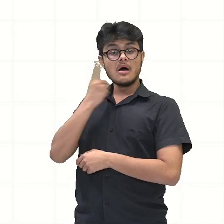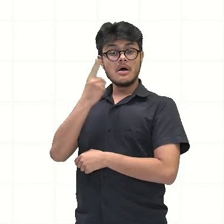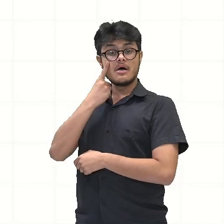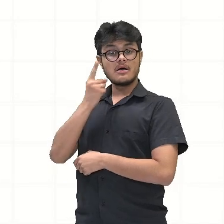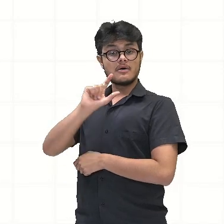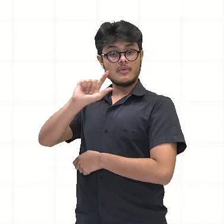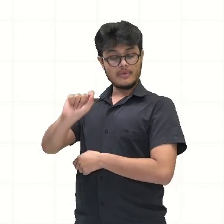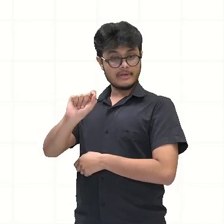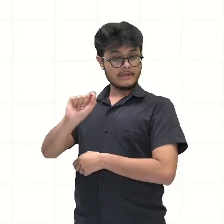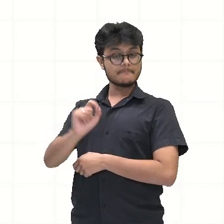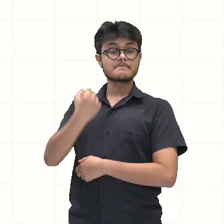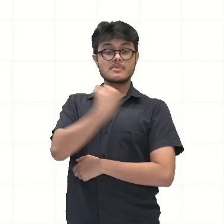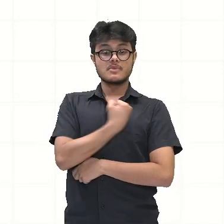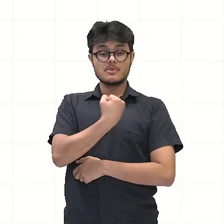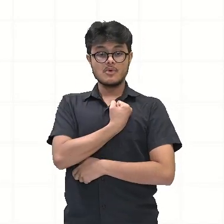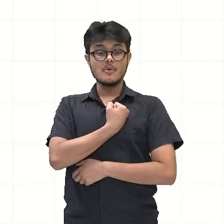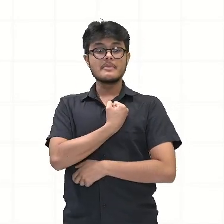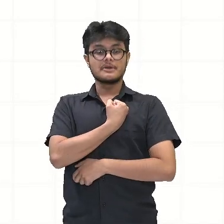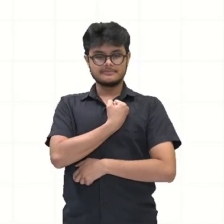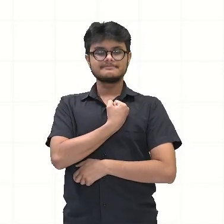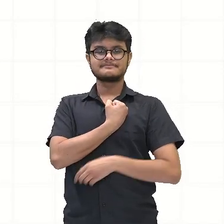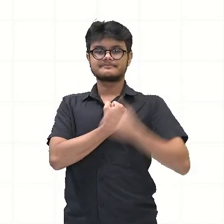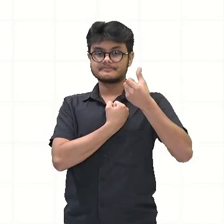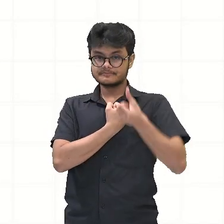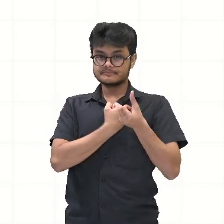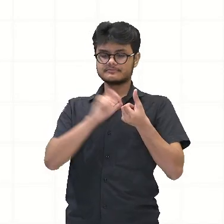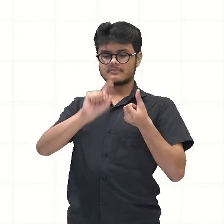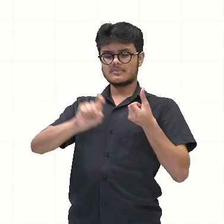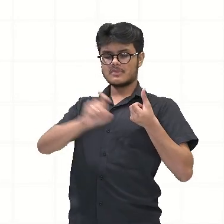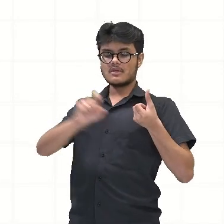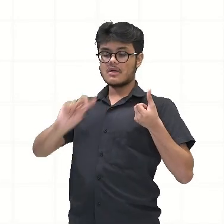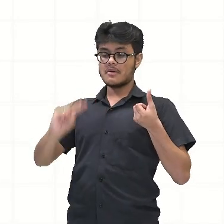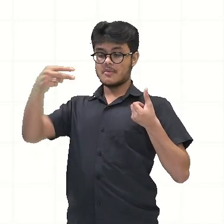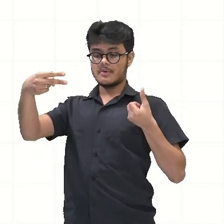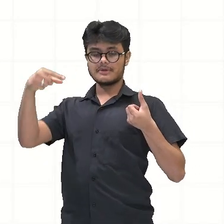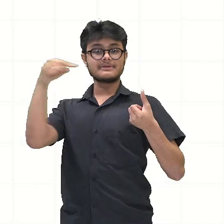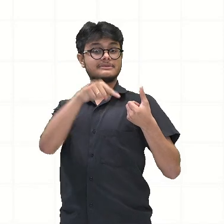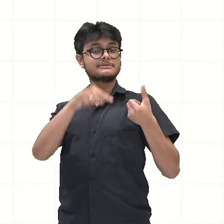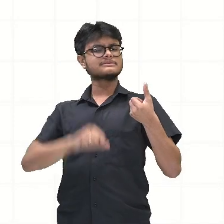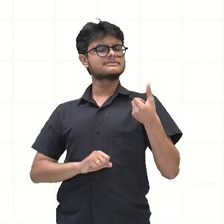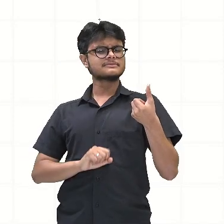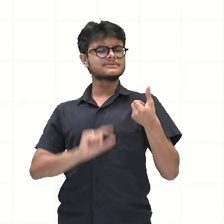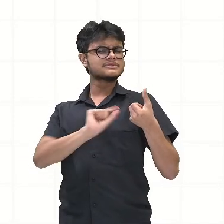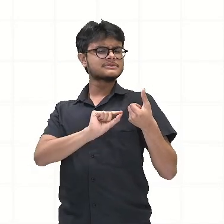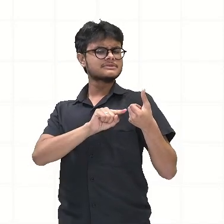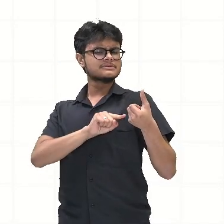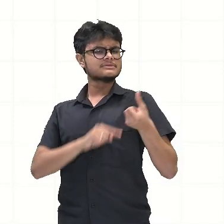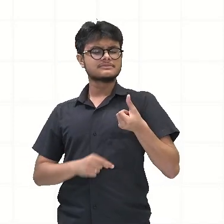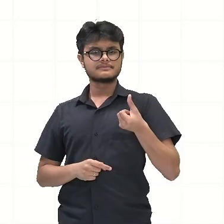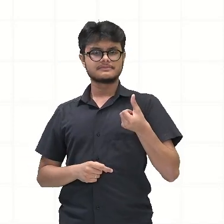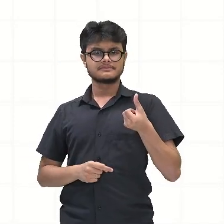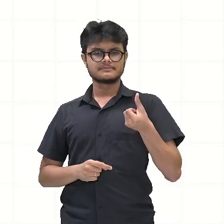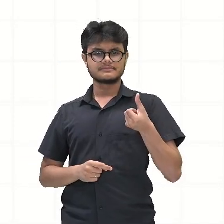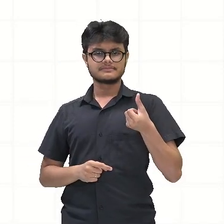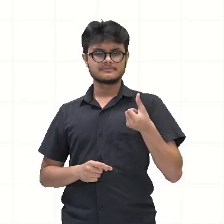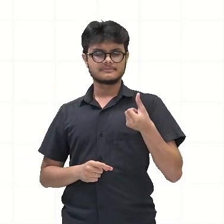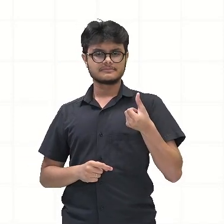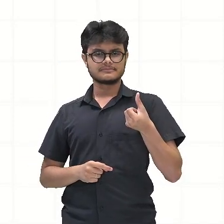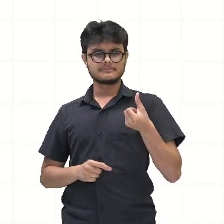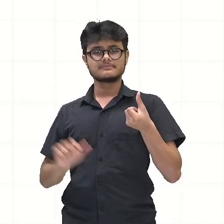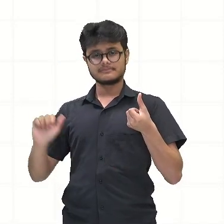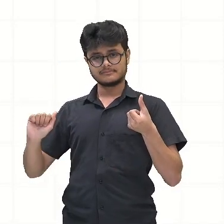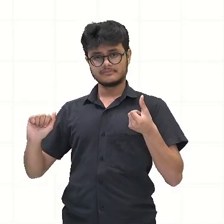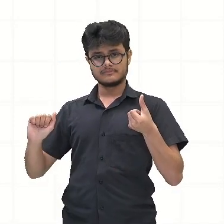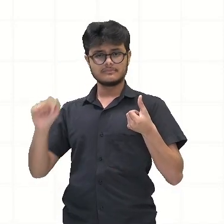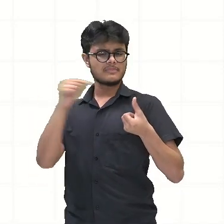na frente do x², ele vai estar fazendo o papel que a gente chamou aqui, de forma bem genérica, o